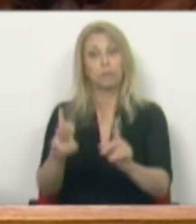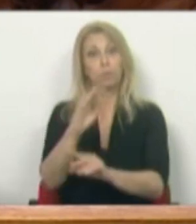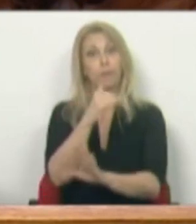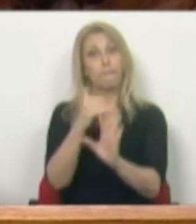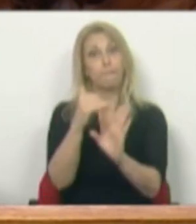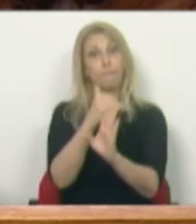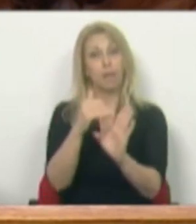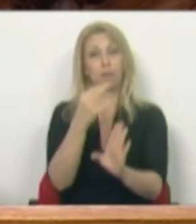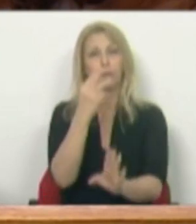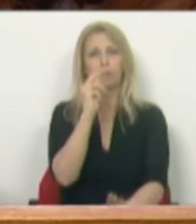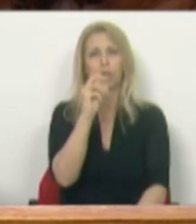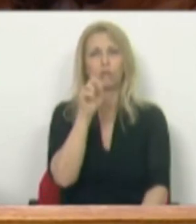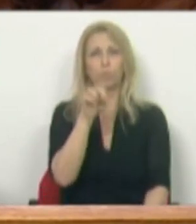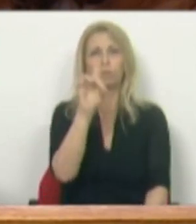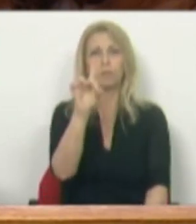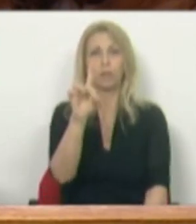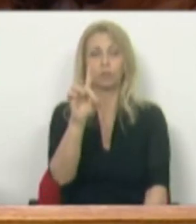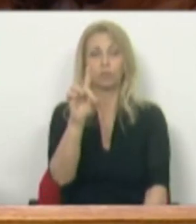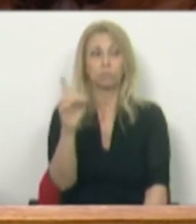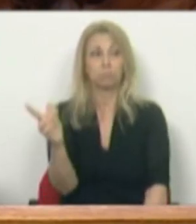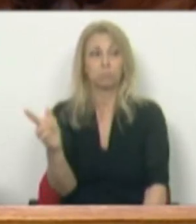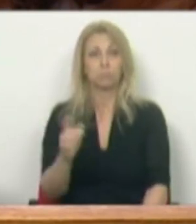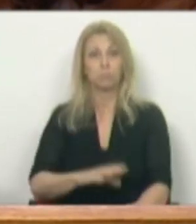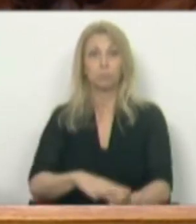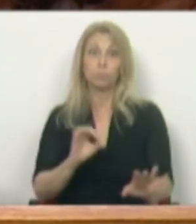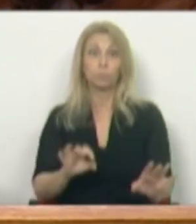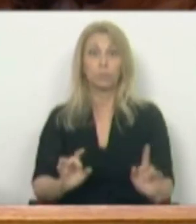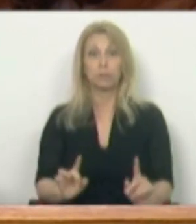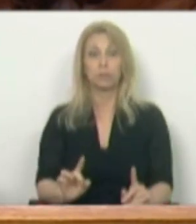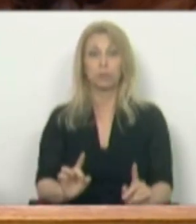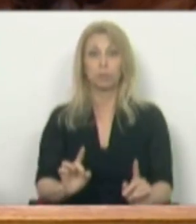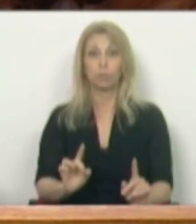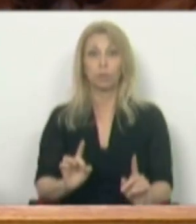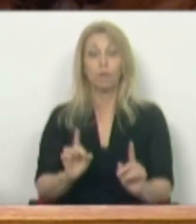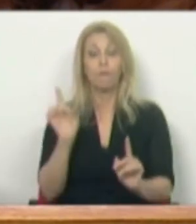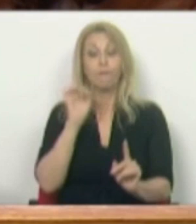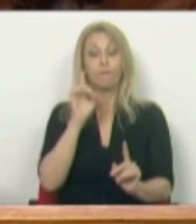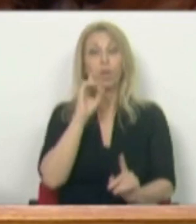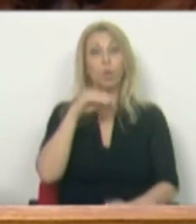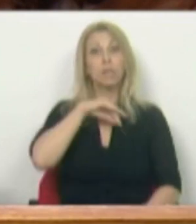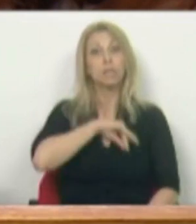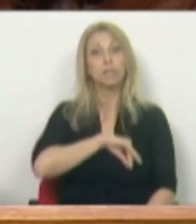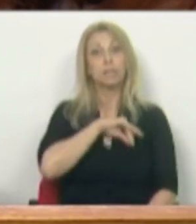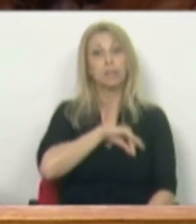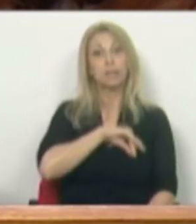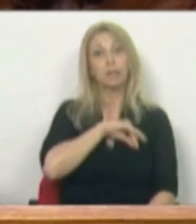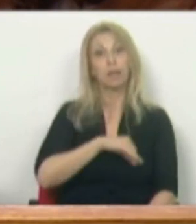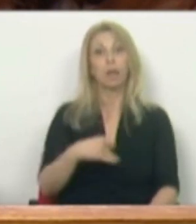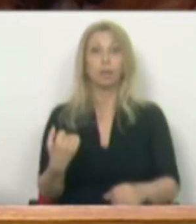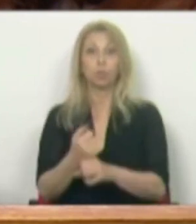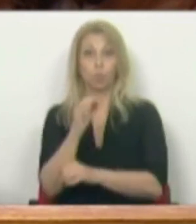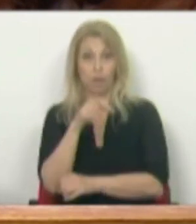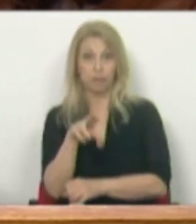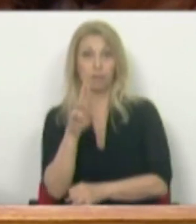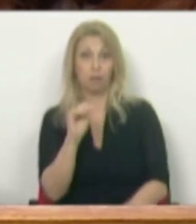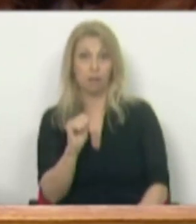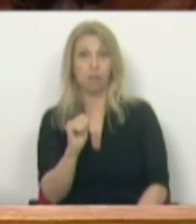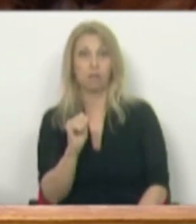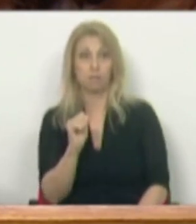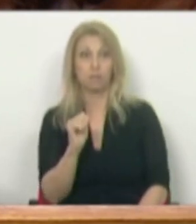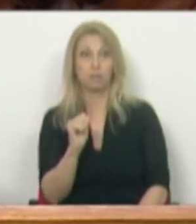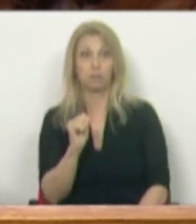de 3,6%. E por isso, a massa salarial no Serviço Nacional de Saúde vai